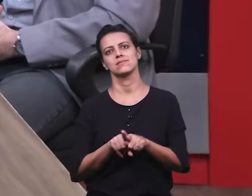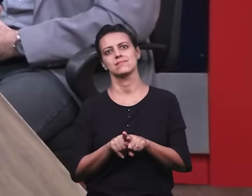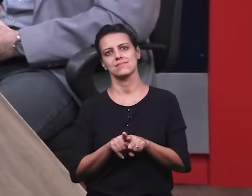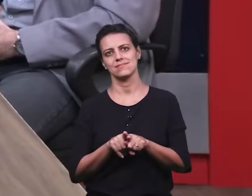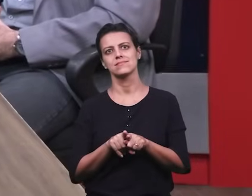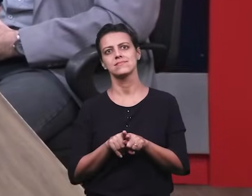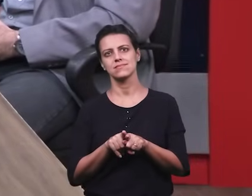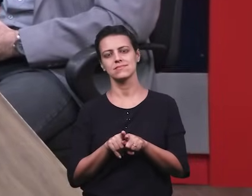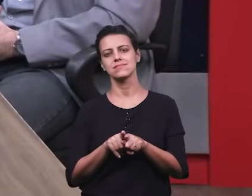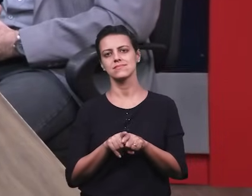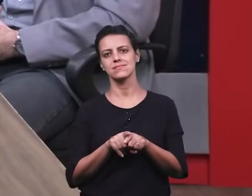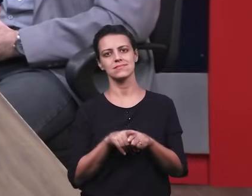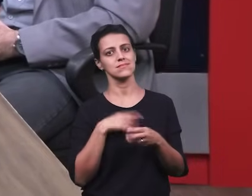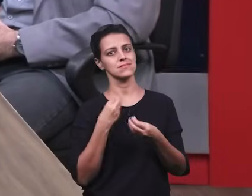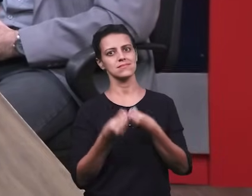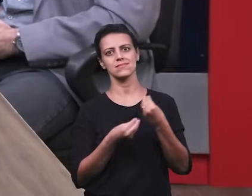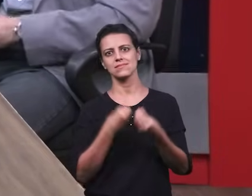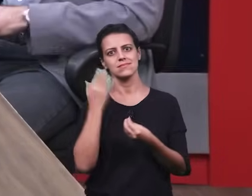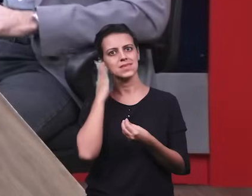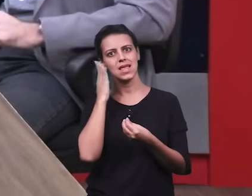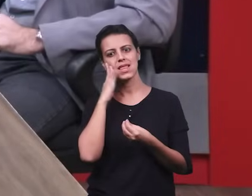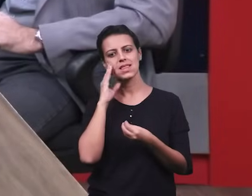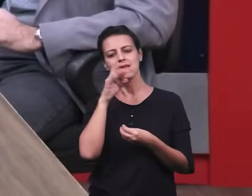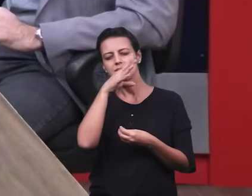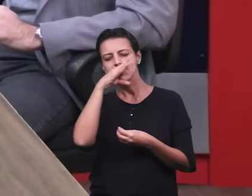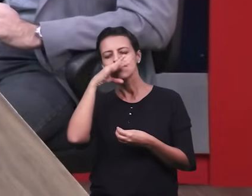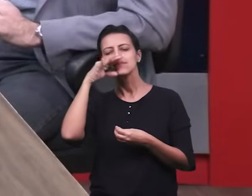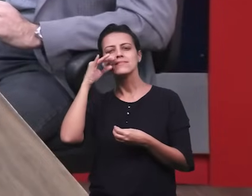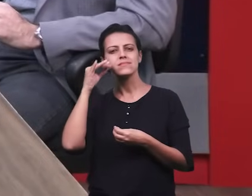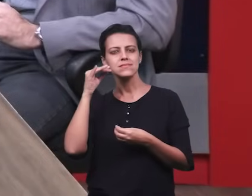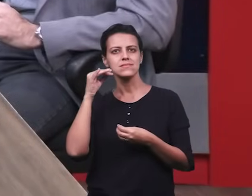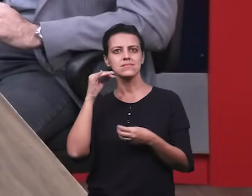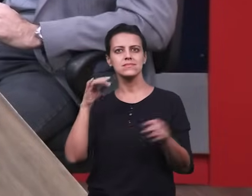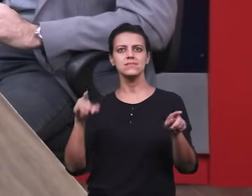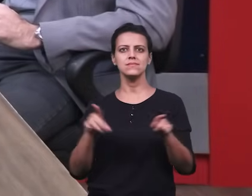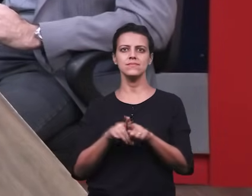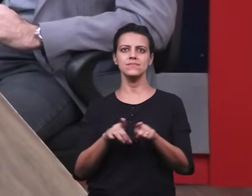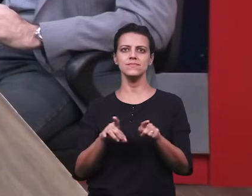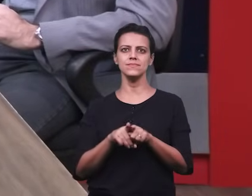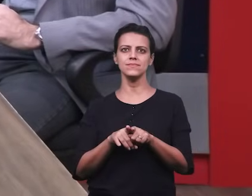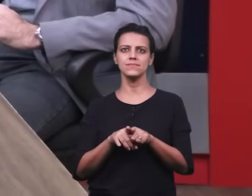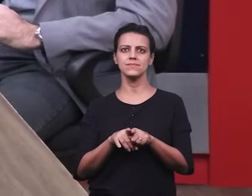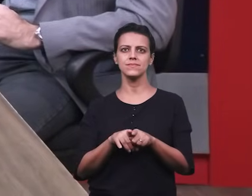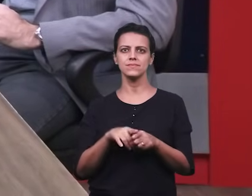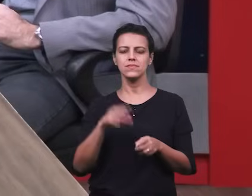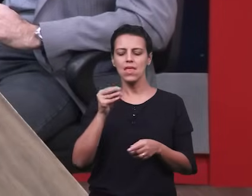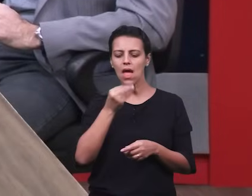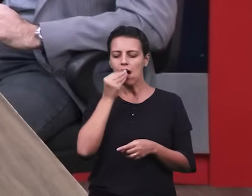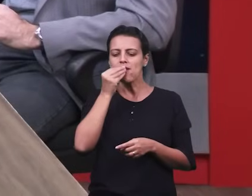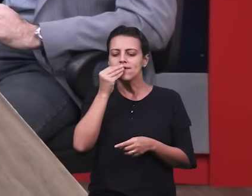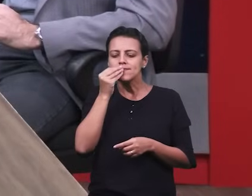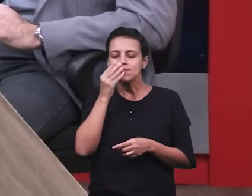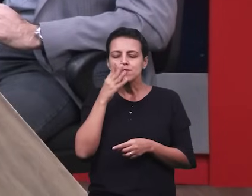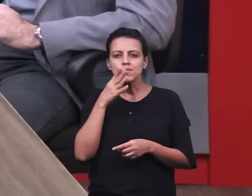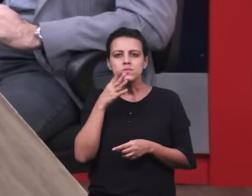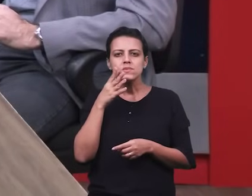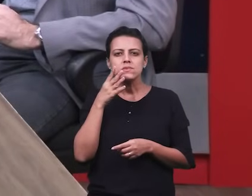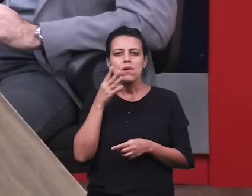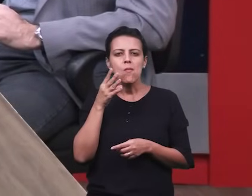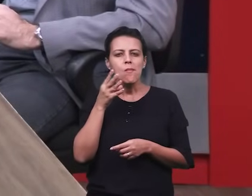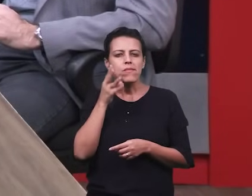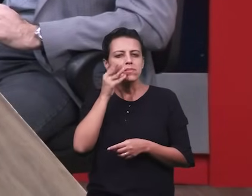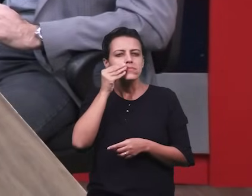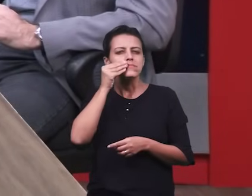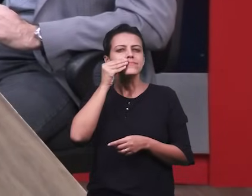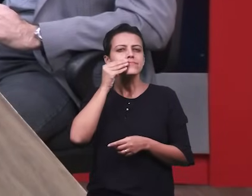a interpretação daquele cheiro. Da mesma maneira, o paladar, quando vem um